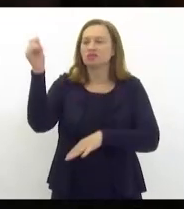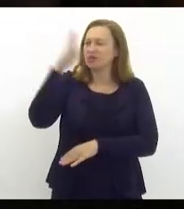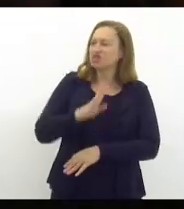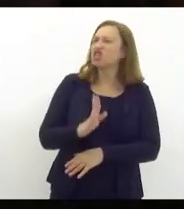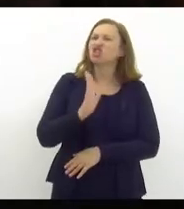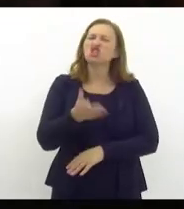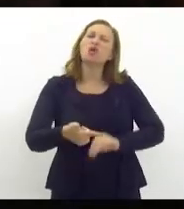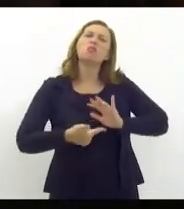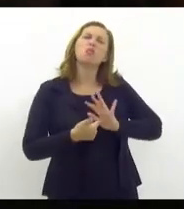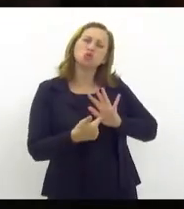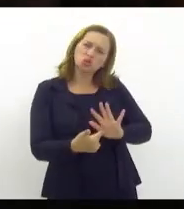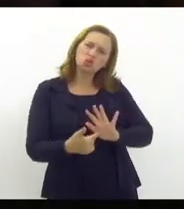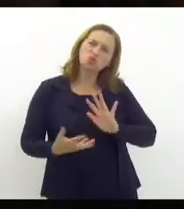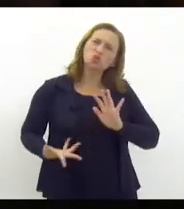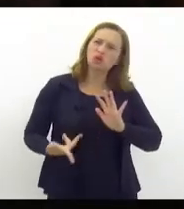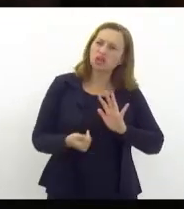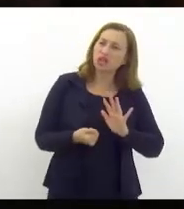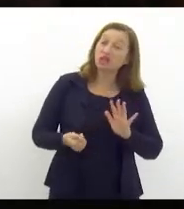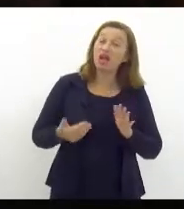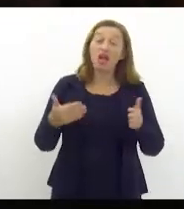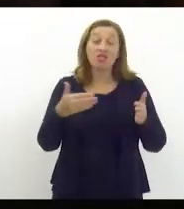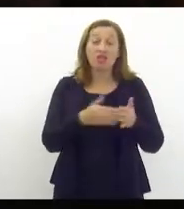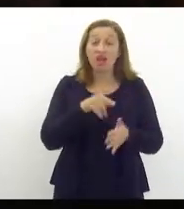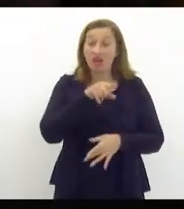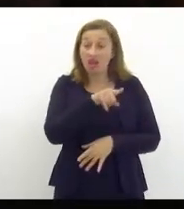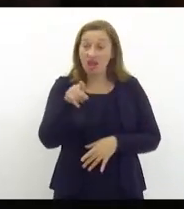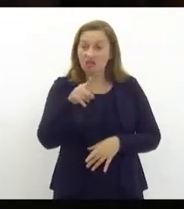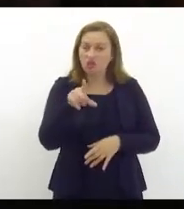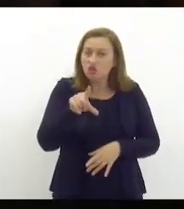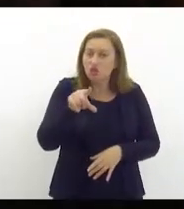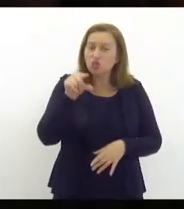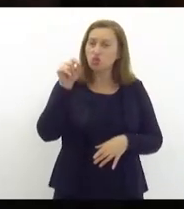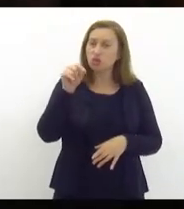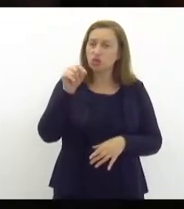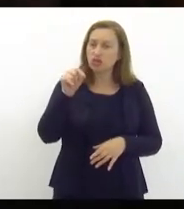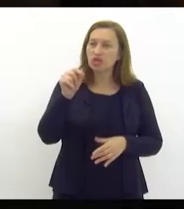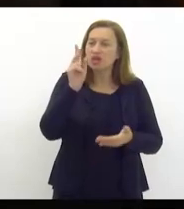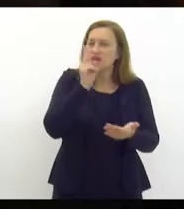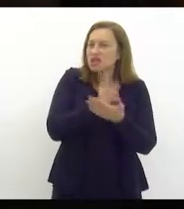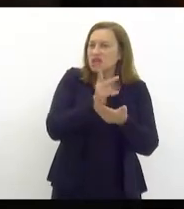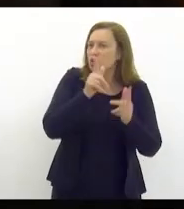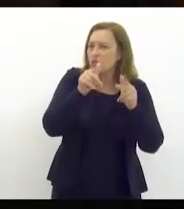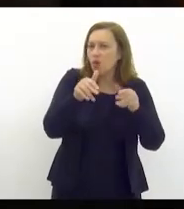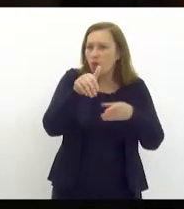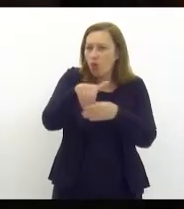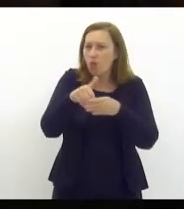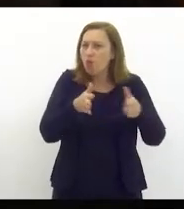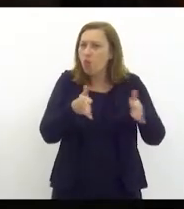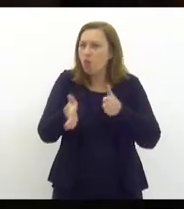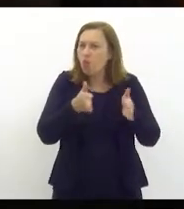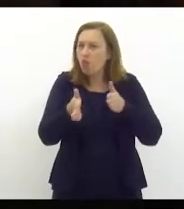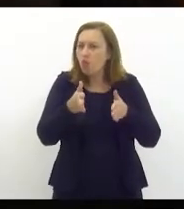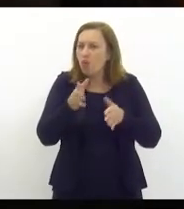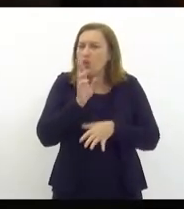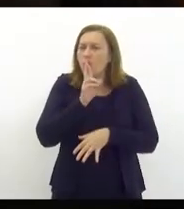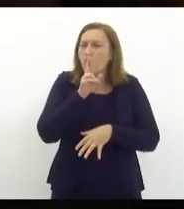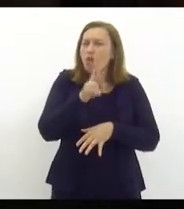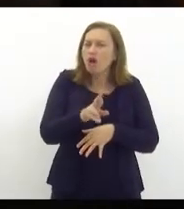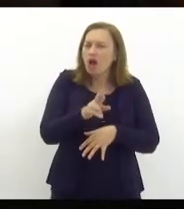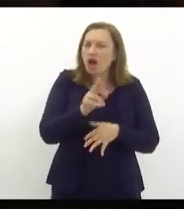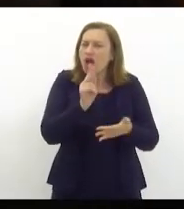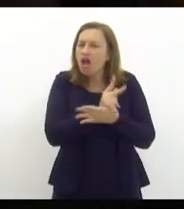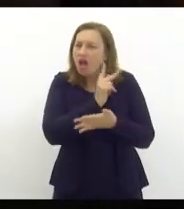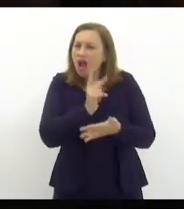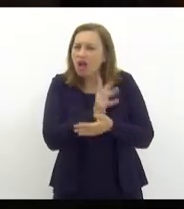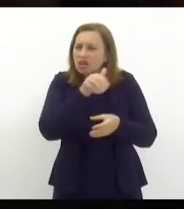já demonstrou a sua eficácia. Até aqueles que foram eleitos por essas mesmas urnas questionaram o resultado das urnas.